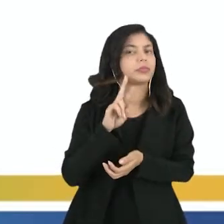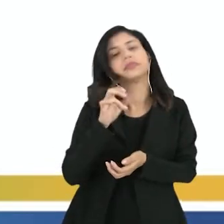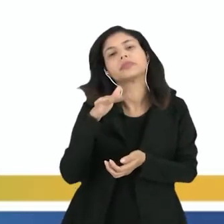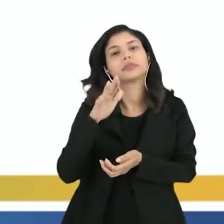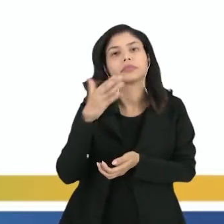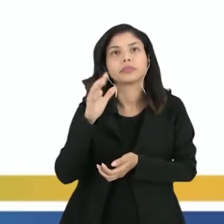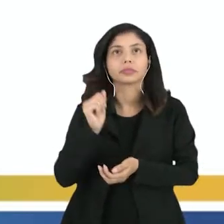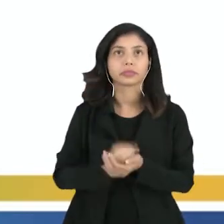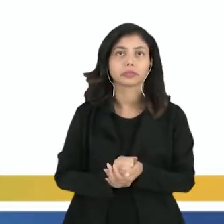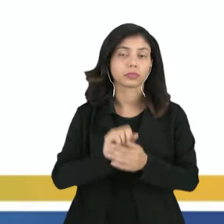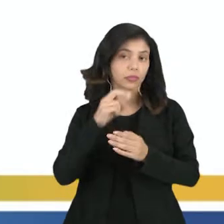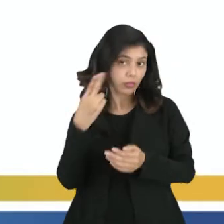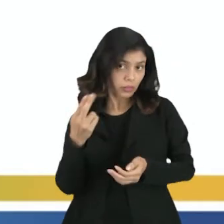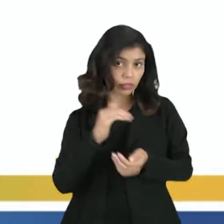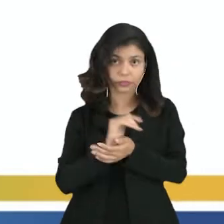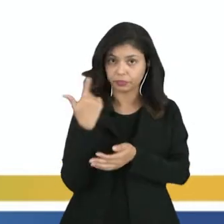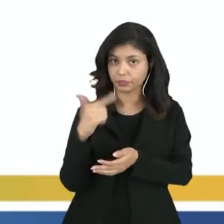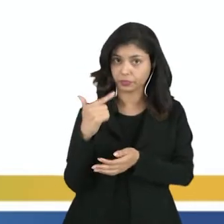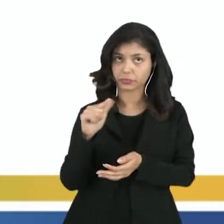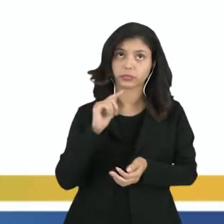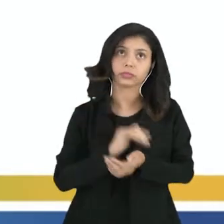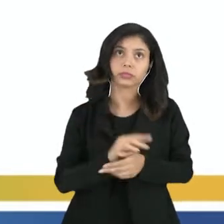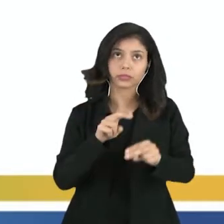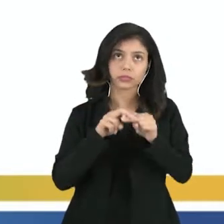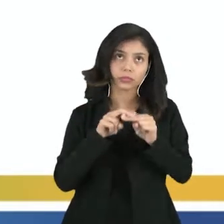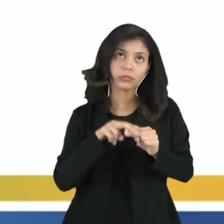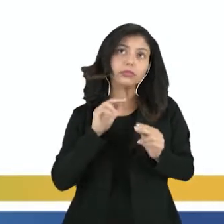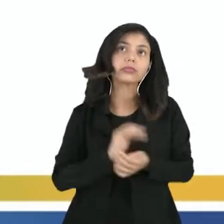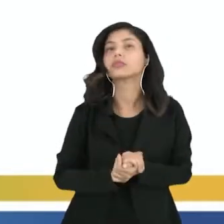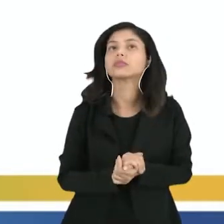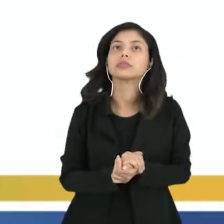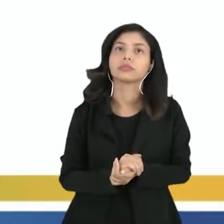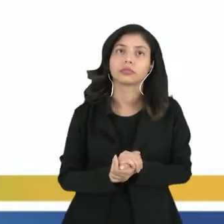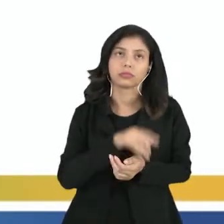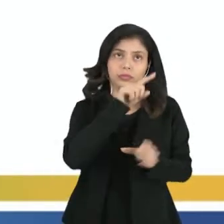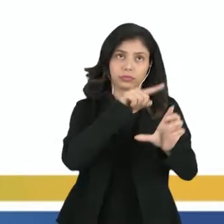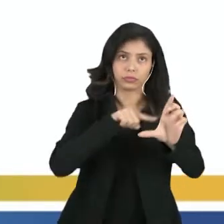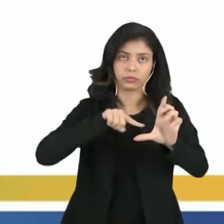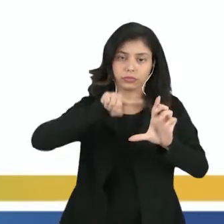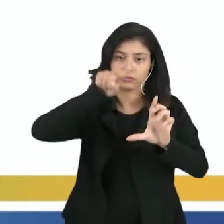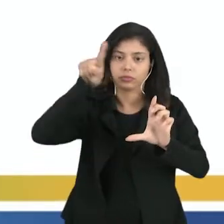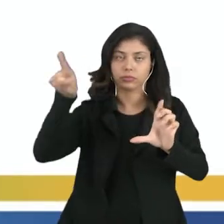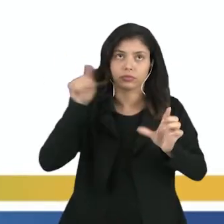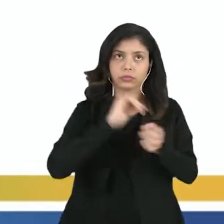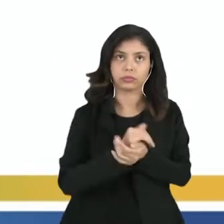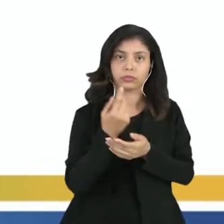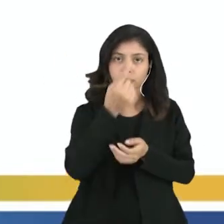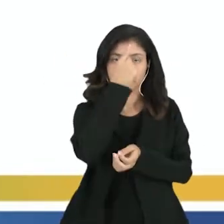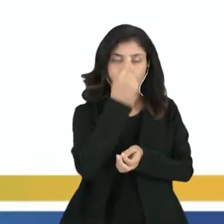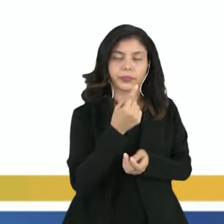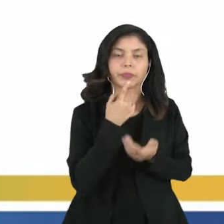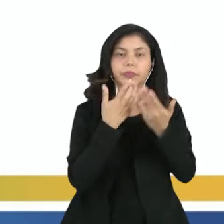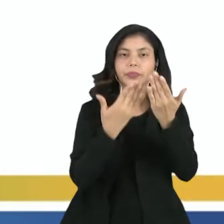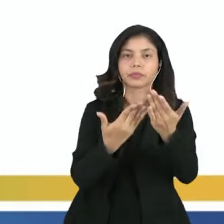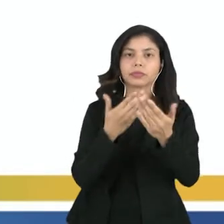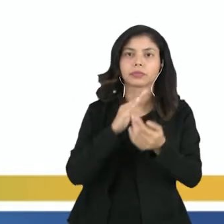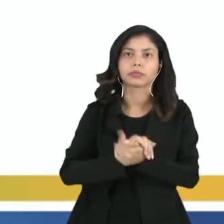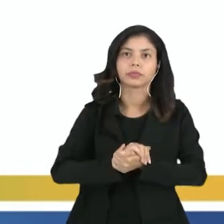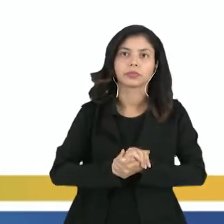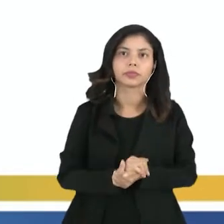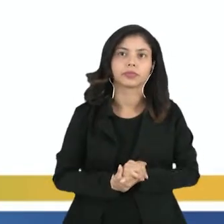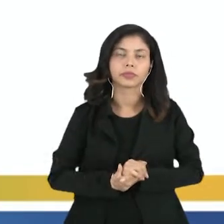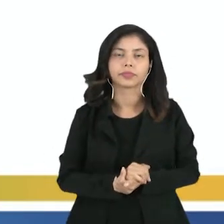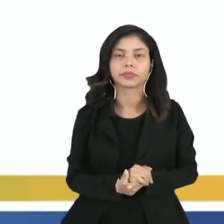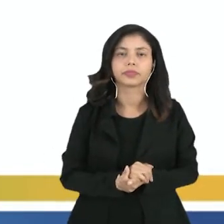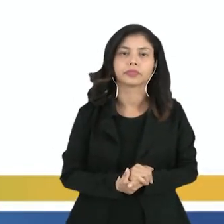função logarítmica, ou seja, ela não existe. Por isso que o seu gráfico aparece nesses 2 quadrantes aí que estamos vendo, né? O